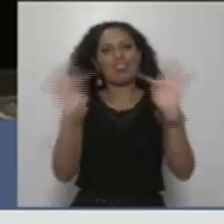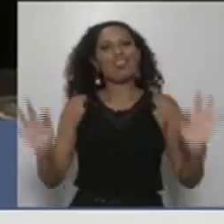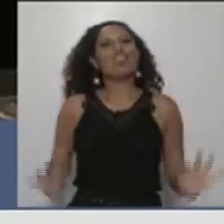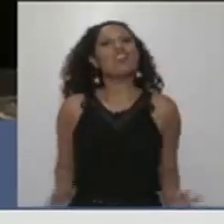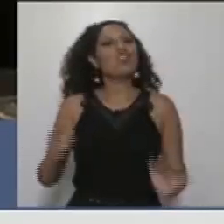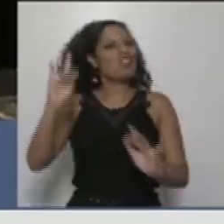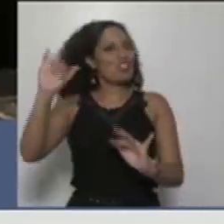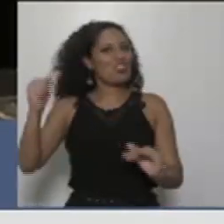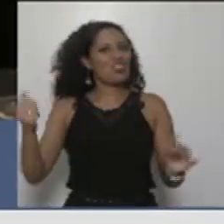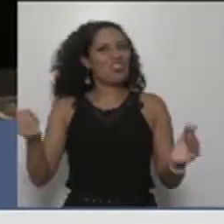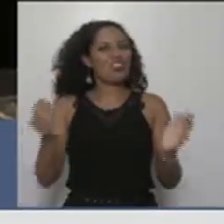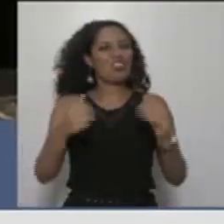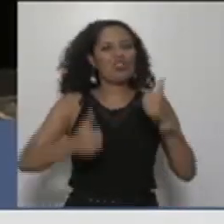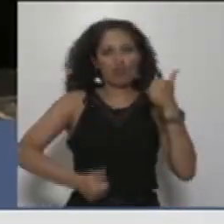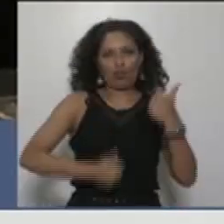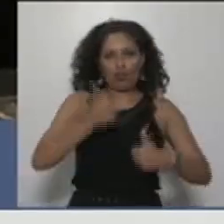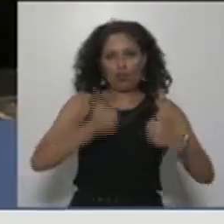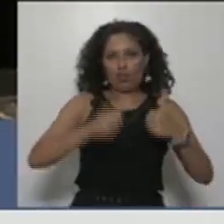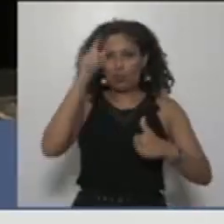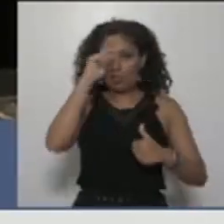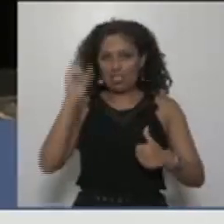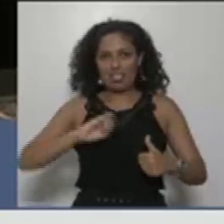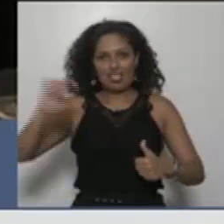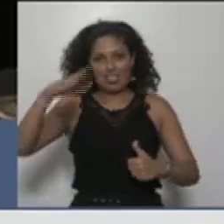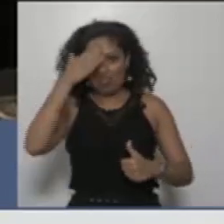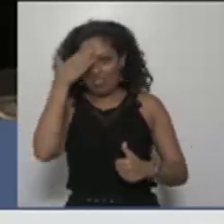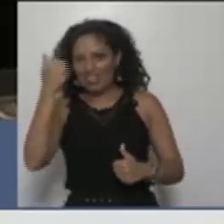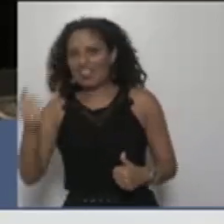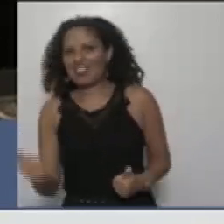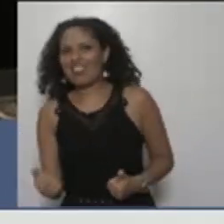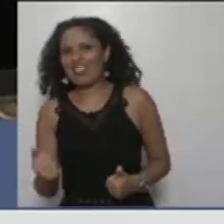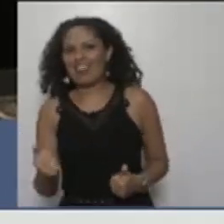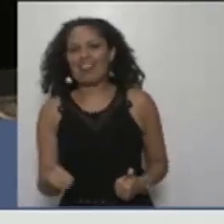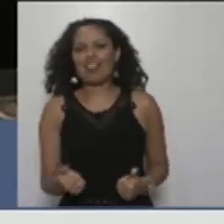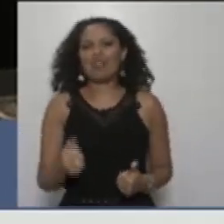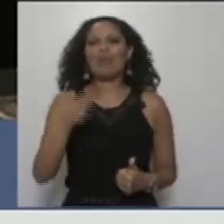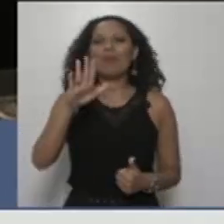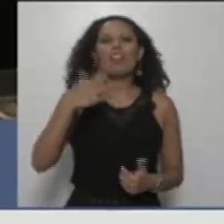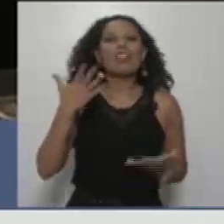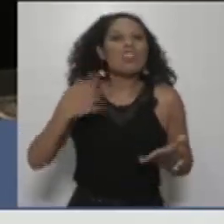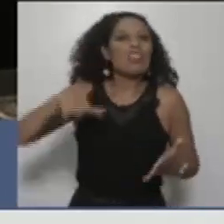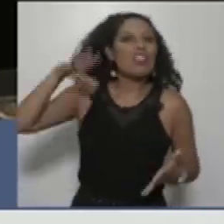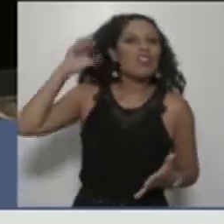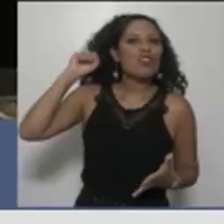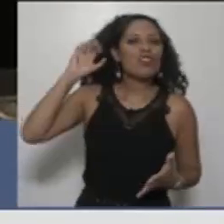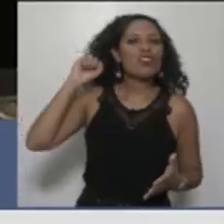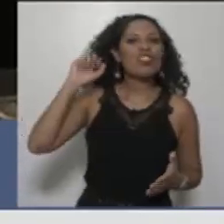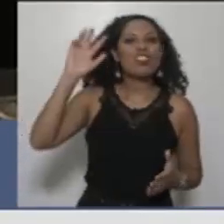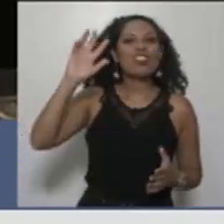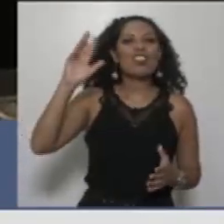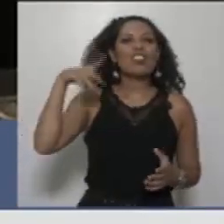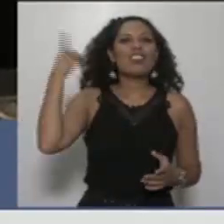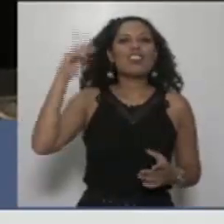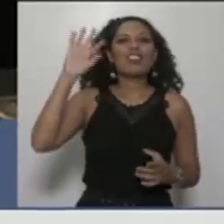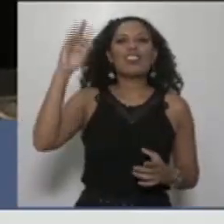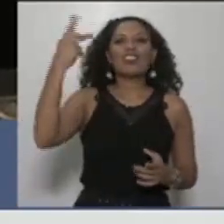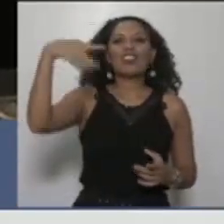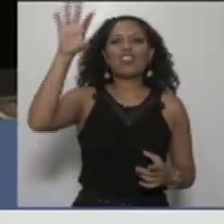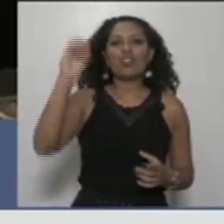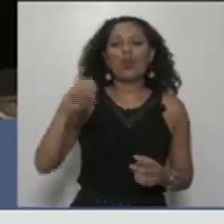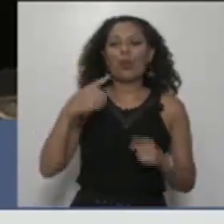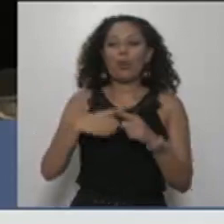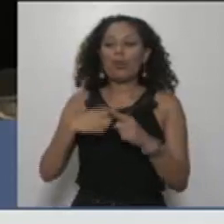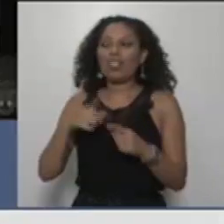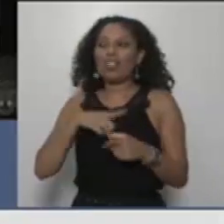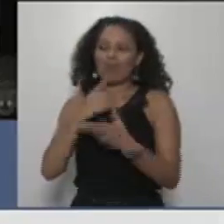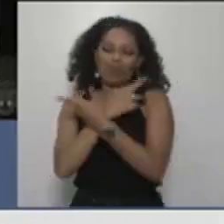jogo. Não sei se Vossa Excelência me permite, mas eu queria escutar o deputado Chicão. É porque tem vários deputados pedindo para